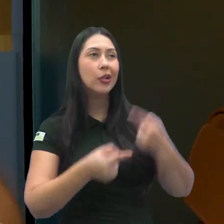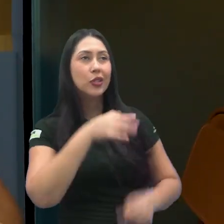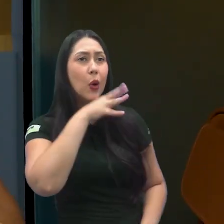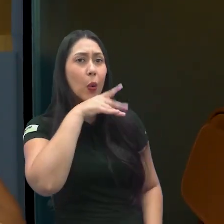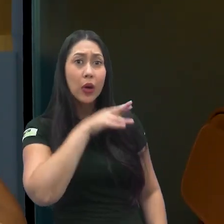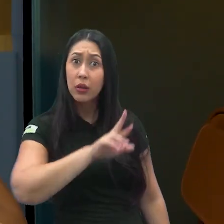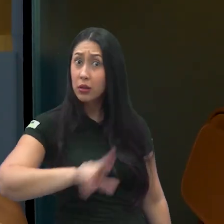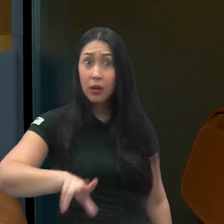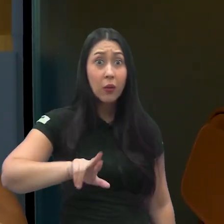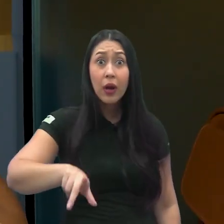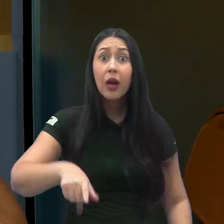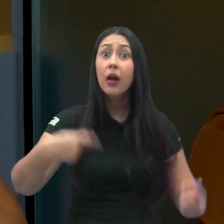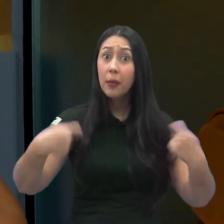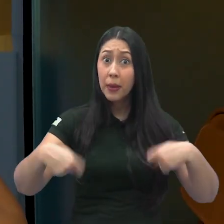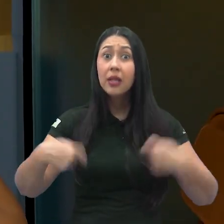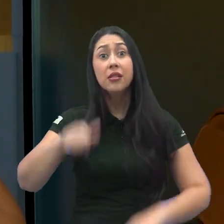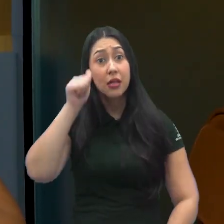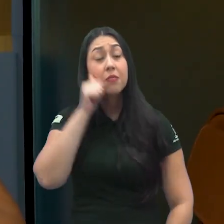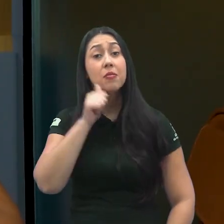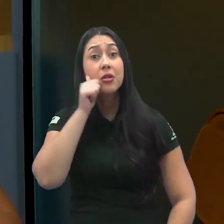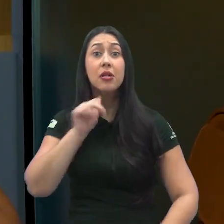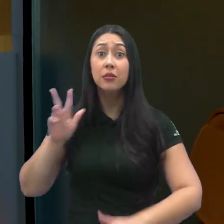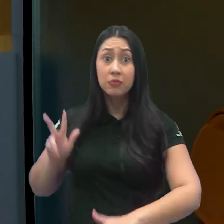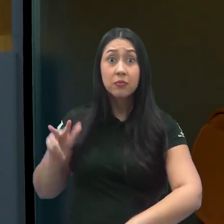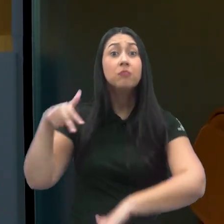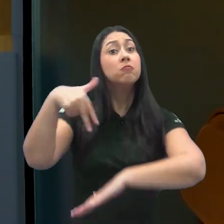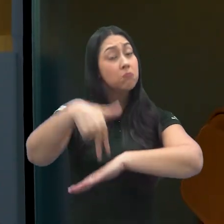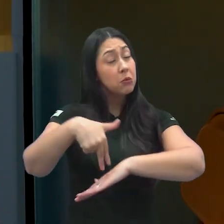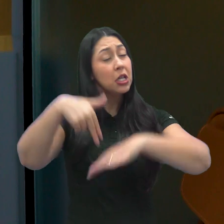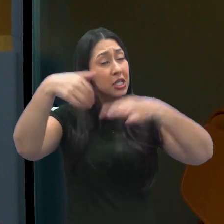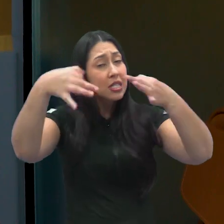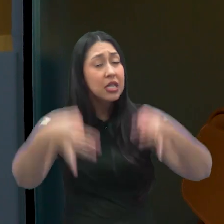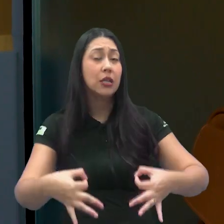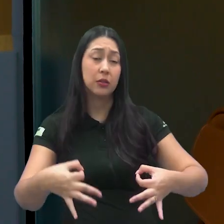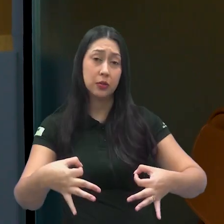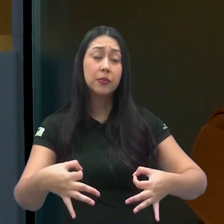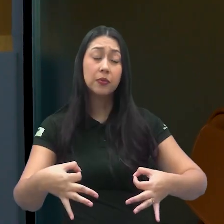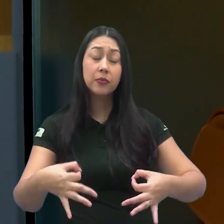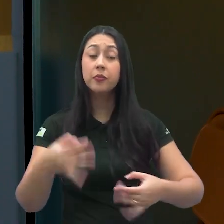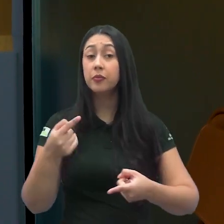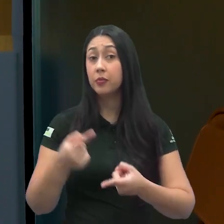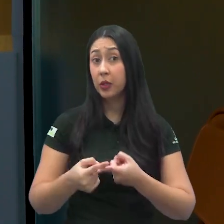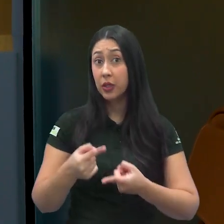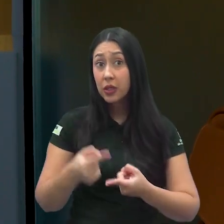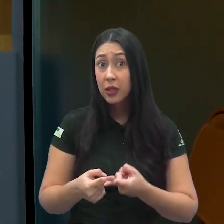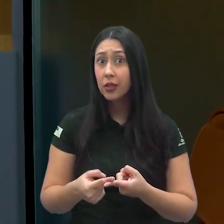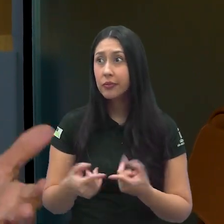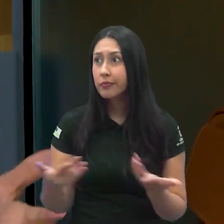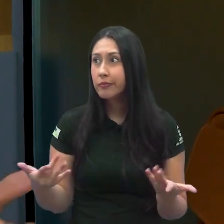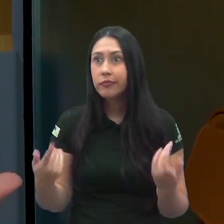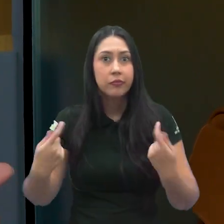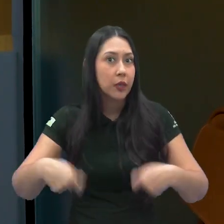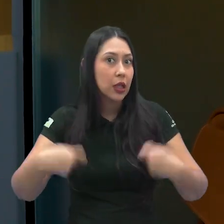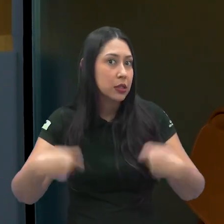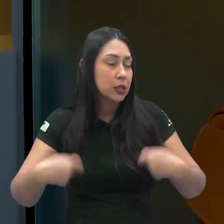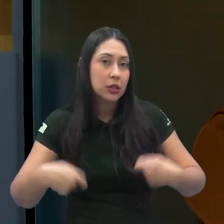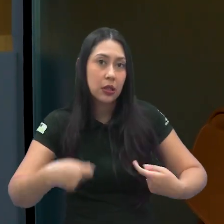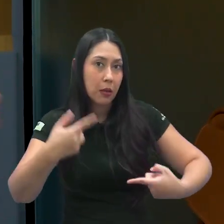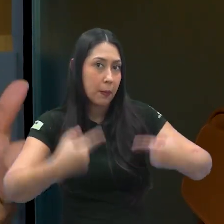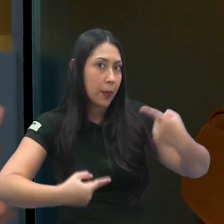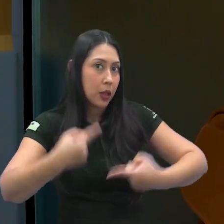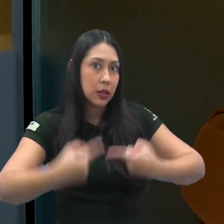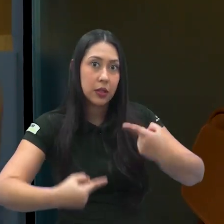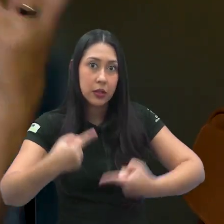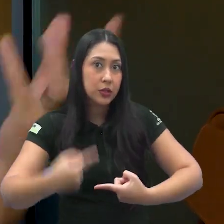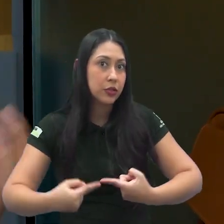Não, a política é um espaço que a gente precisa tomar, né? Tomar esse espaço para nós. porque a gente depende da política,